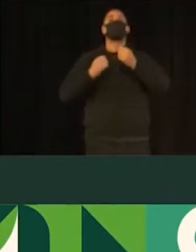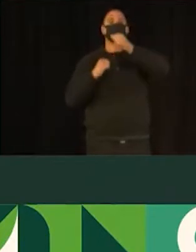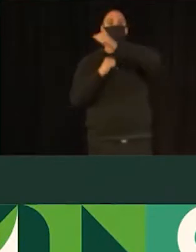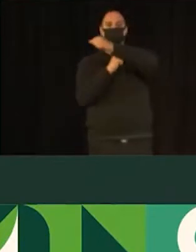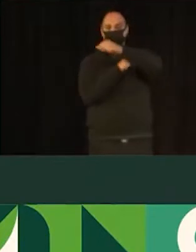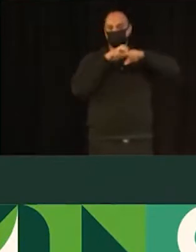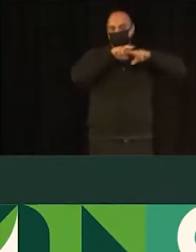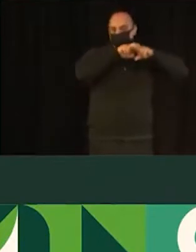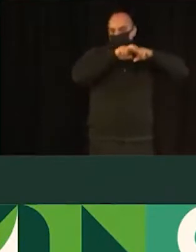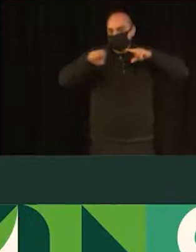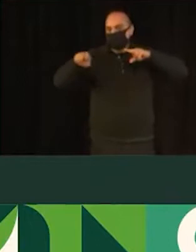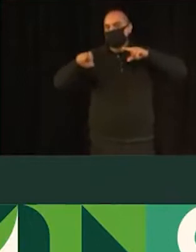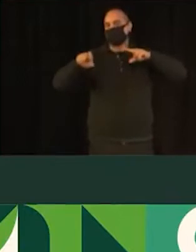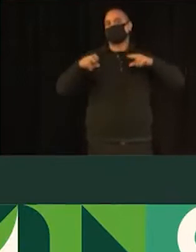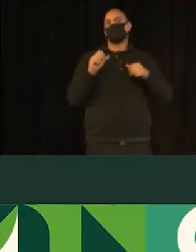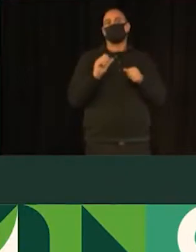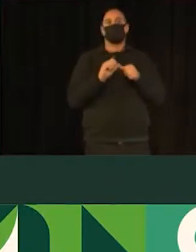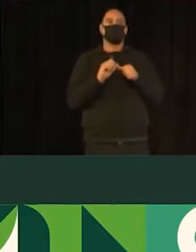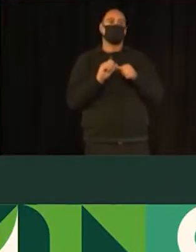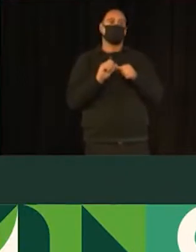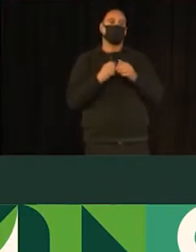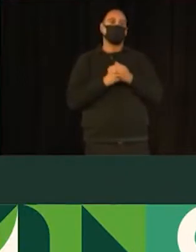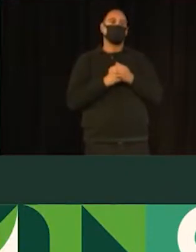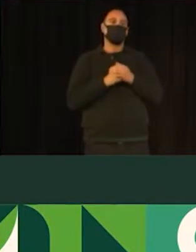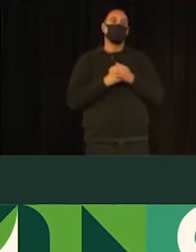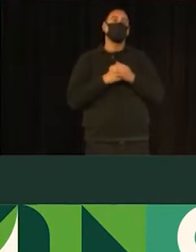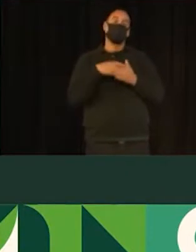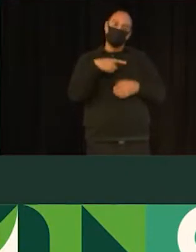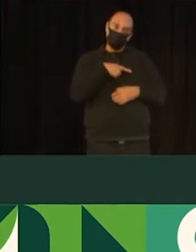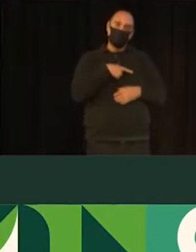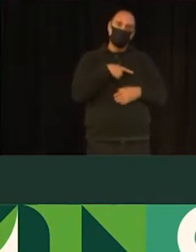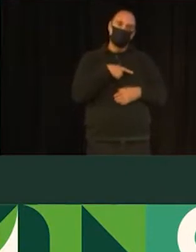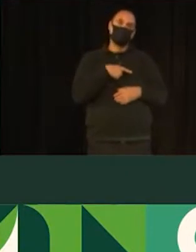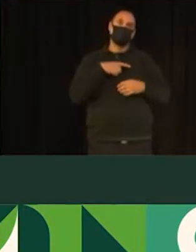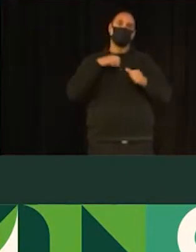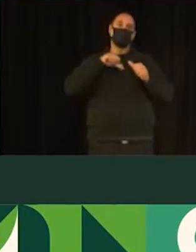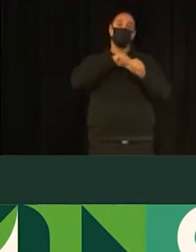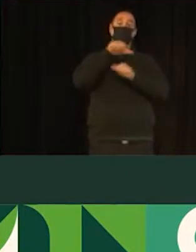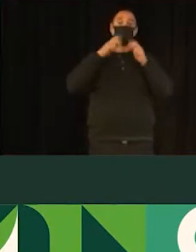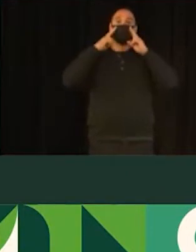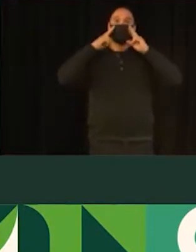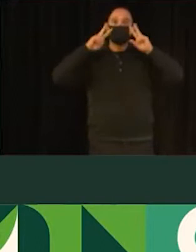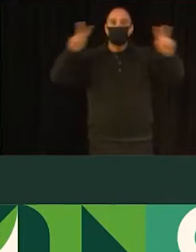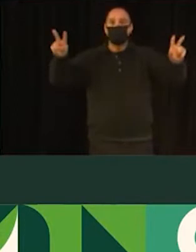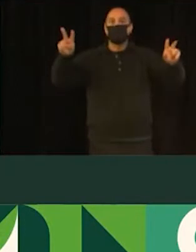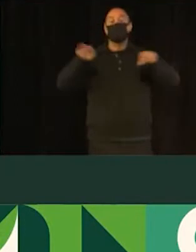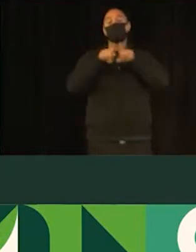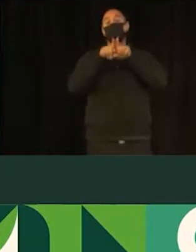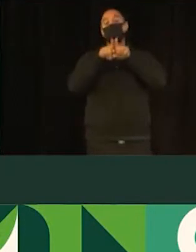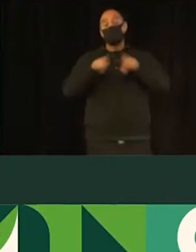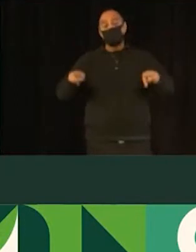característica interessante, né? Claro que tem um impacto urbanístico, mas por sua estrutura ser esbelta, o